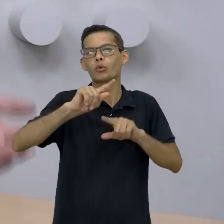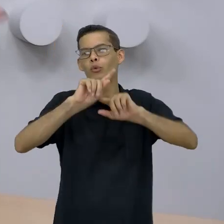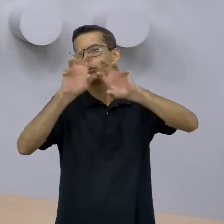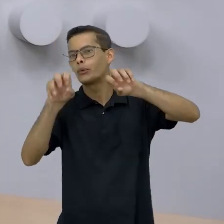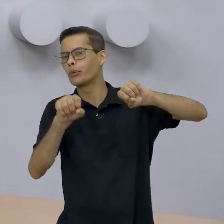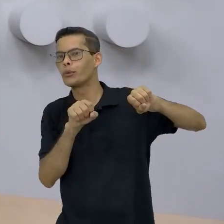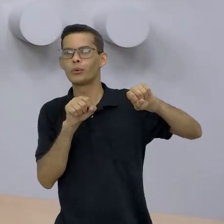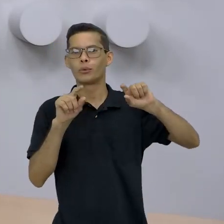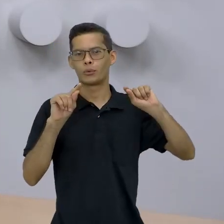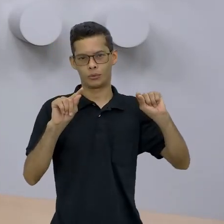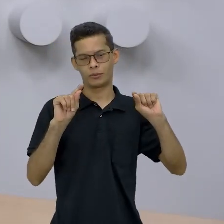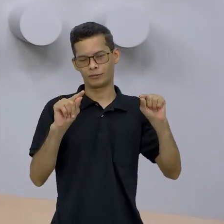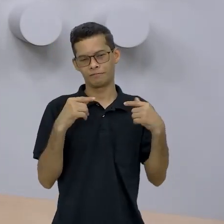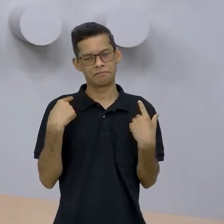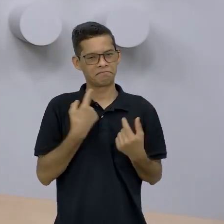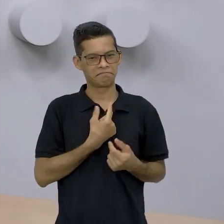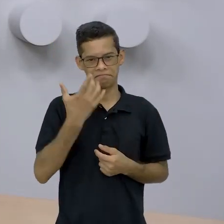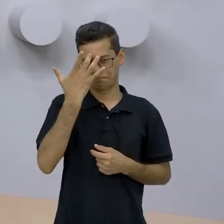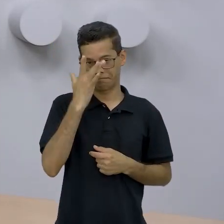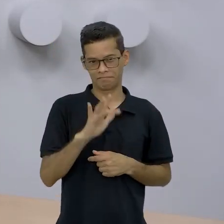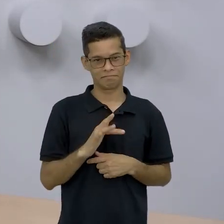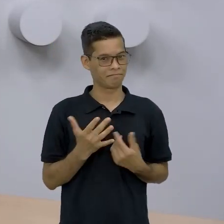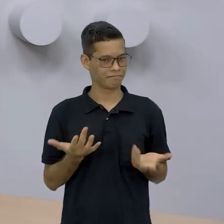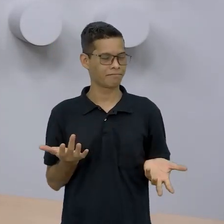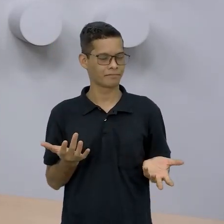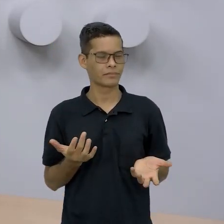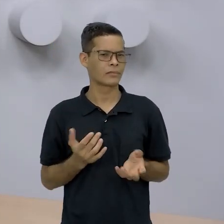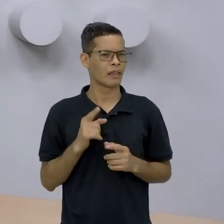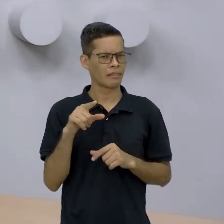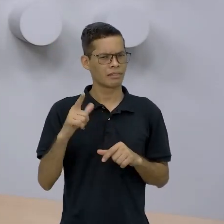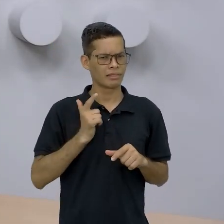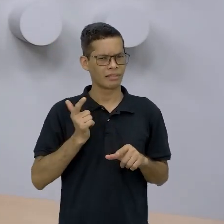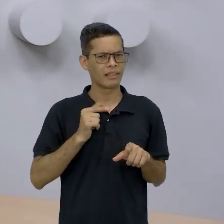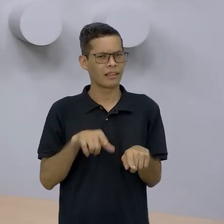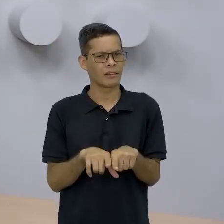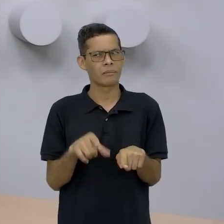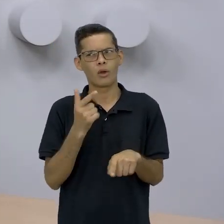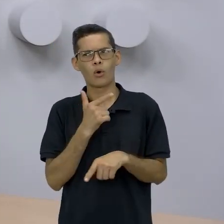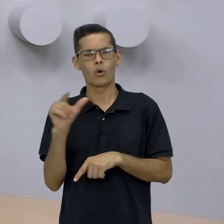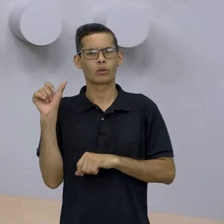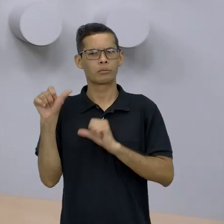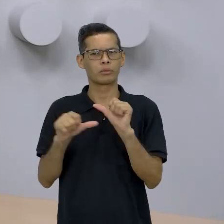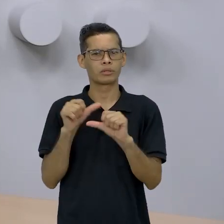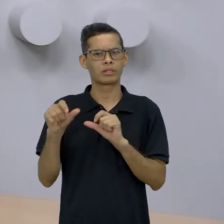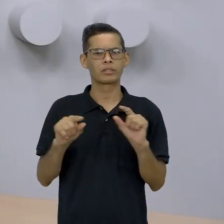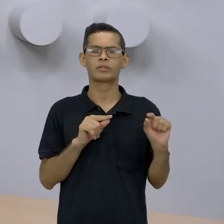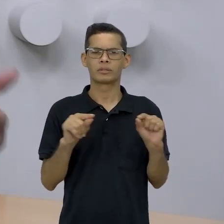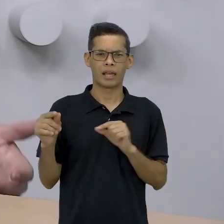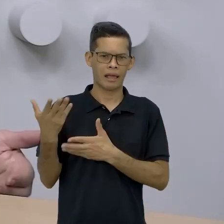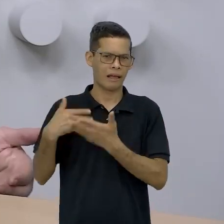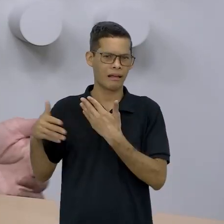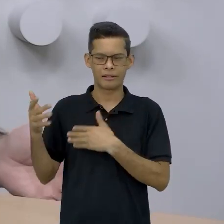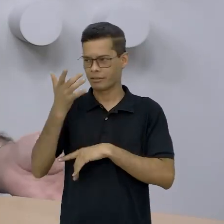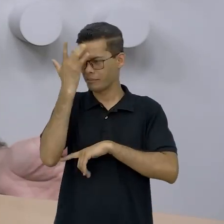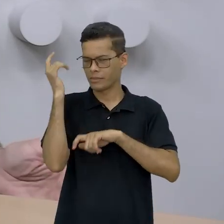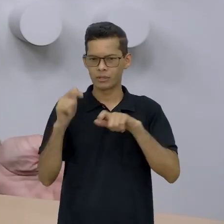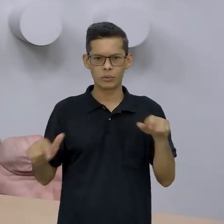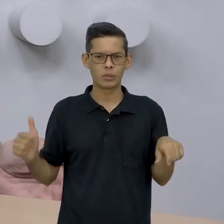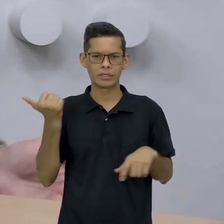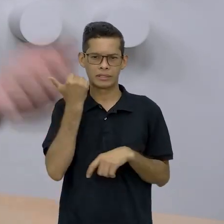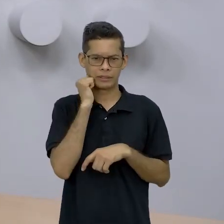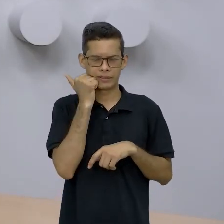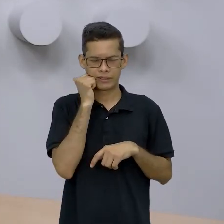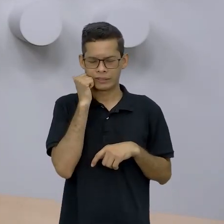Exato. Mas ainda, né? E aí, uma outra grande mudança. Se você pegar os grandes cientistas da história, eles trabalhavam